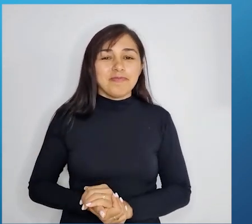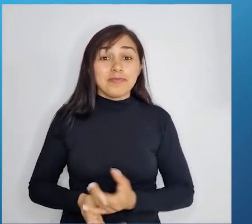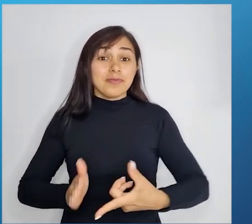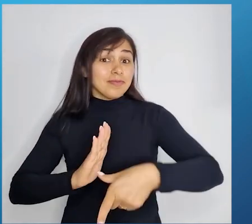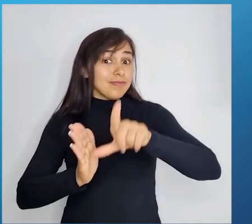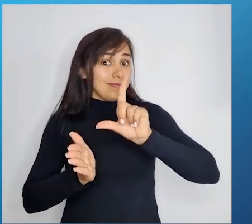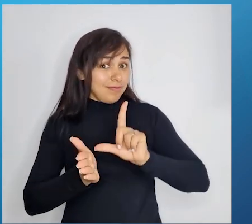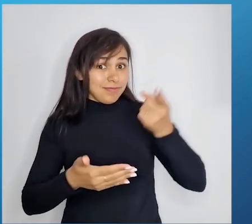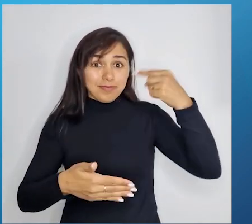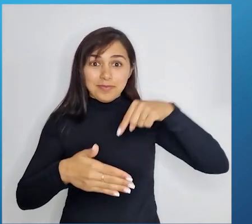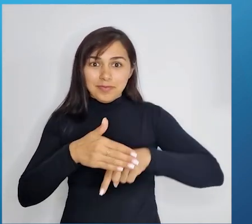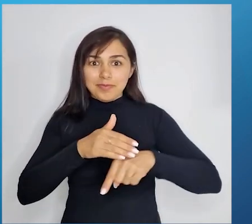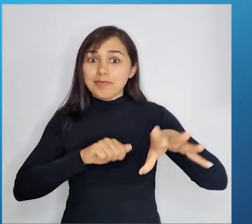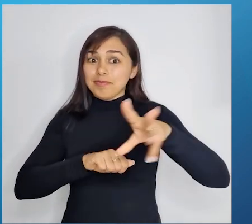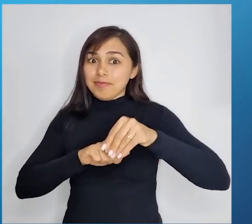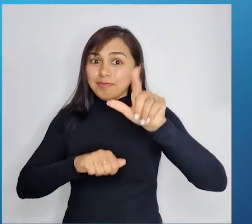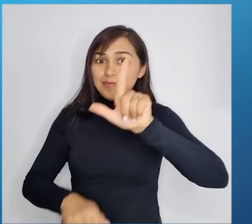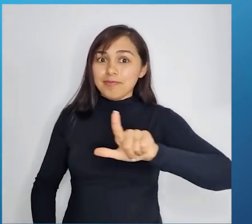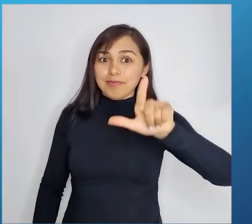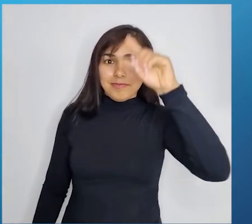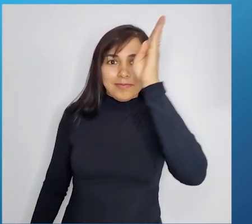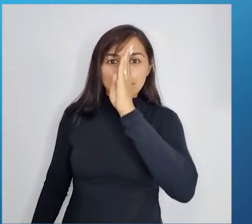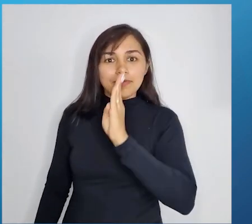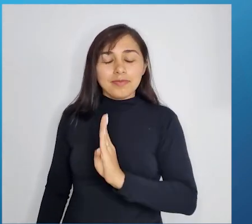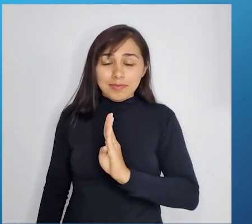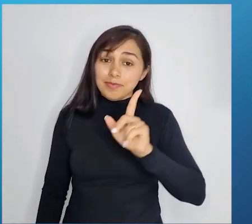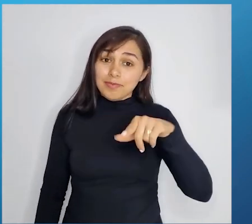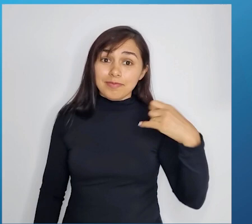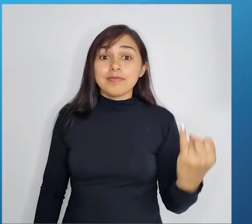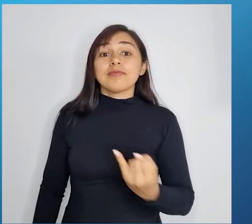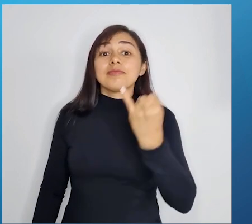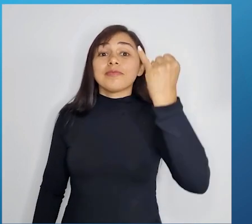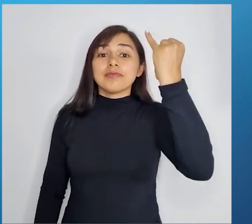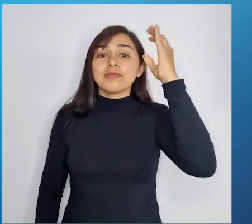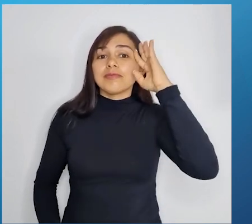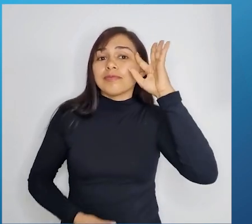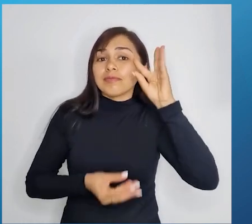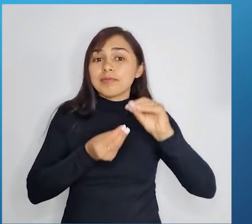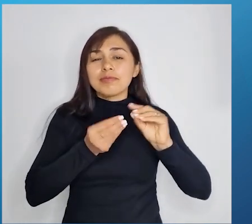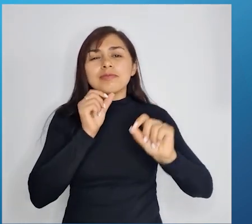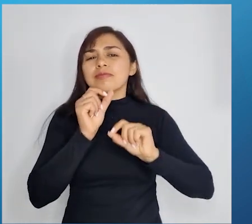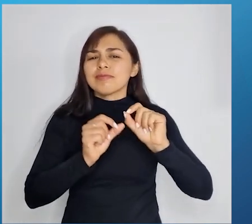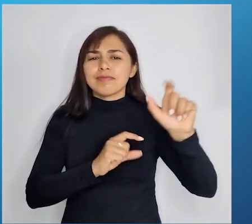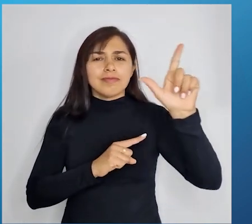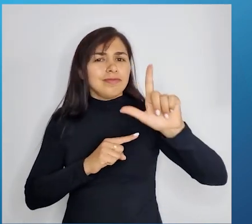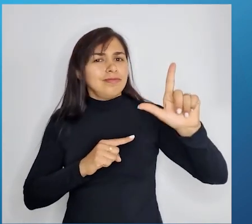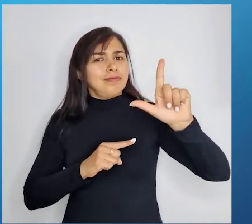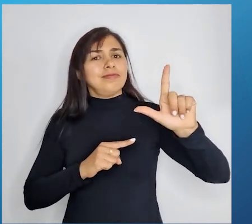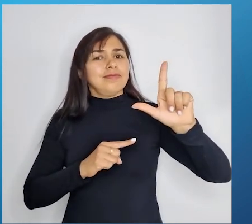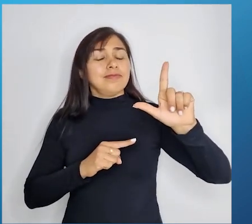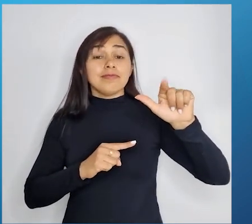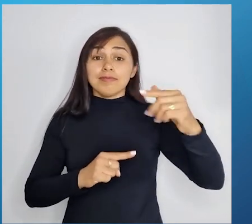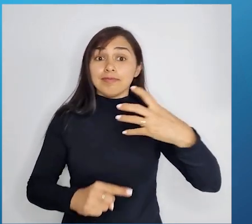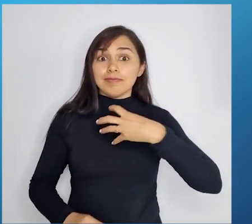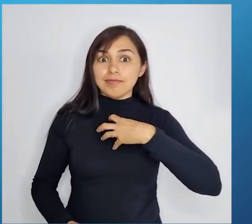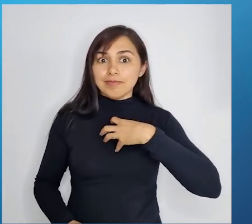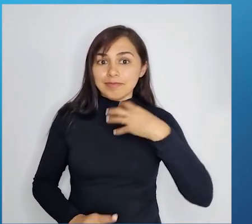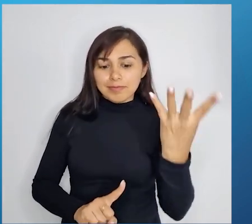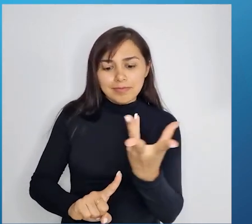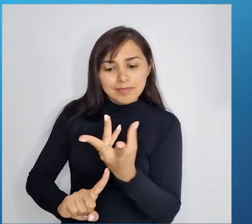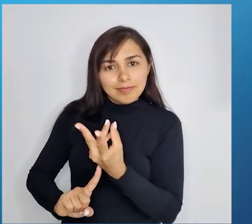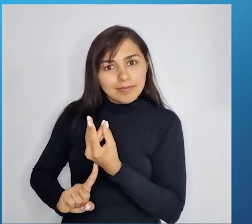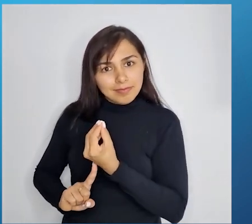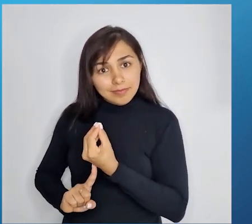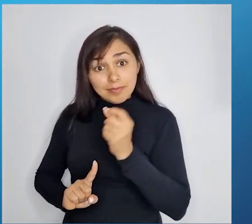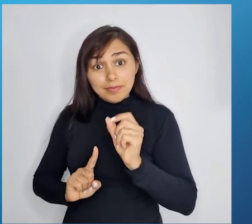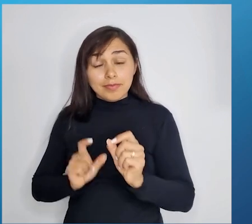de mergulharmos na literatura brasileira, é essencial compreender o que é literatura, que é uma forma de arte na